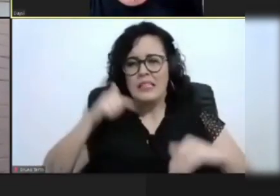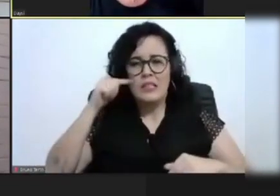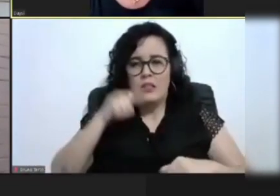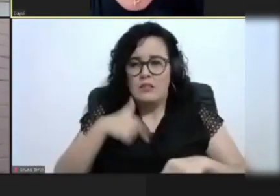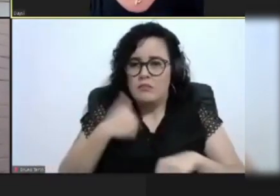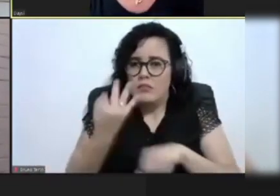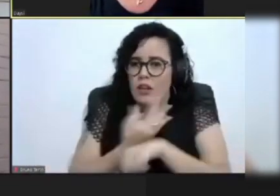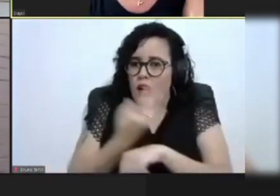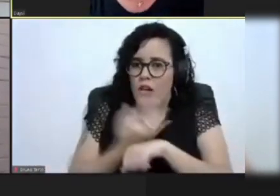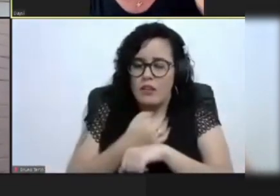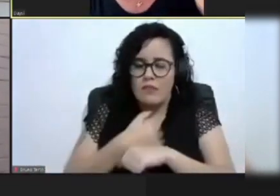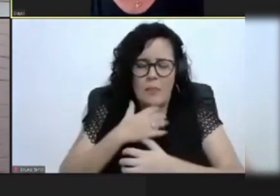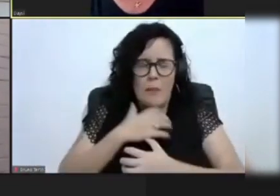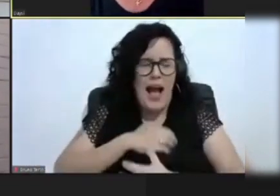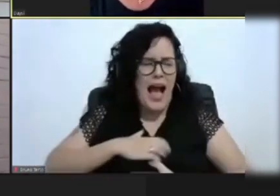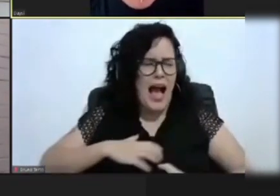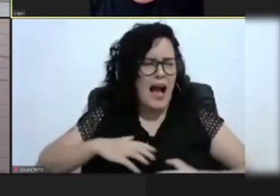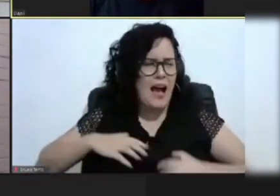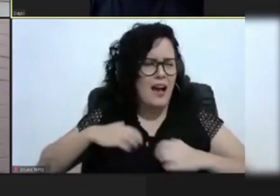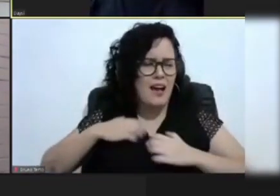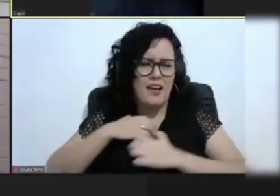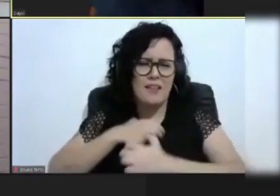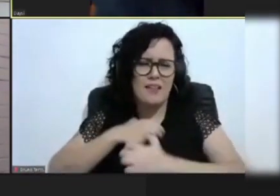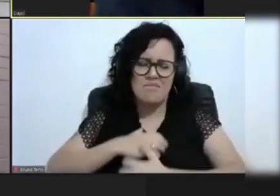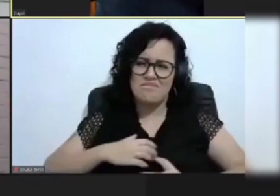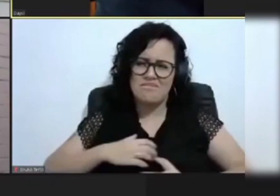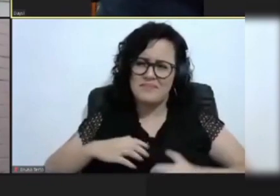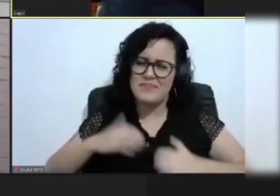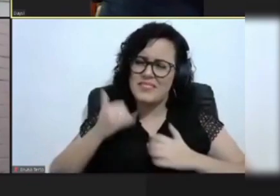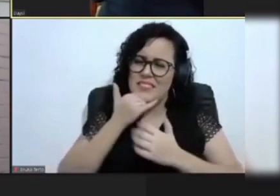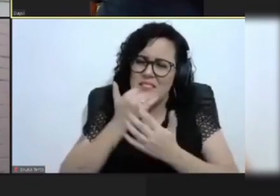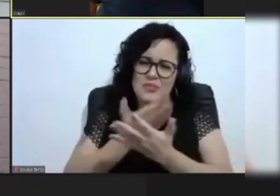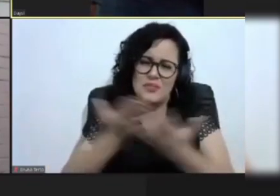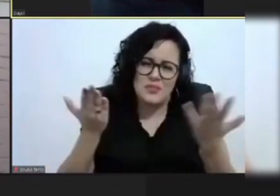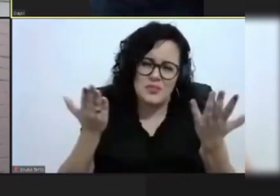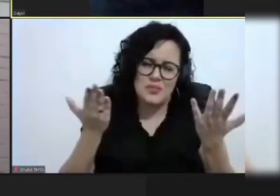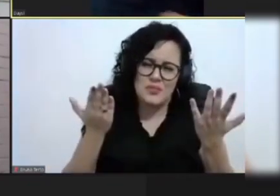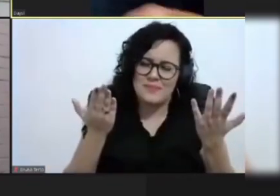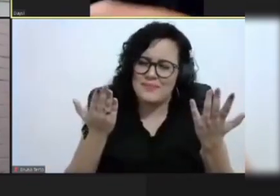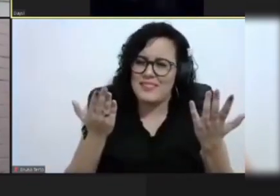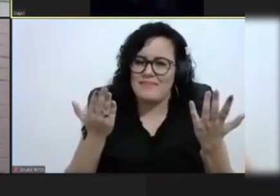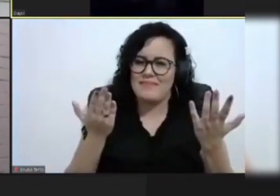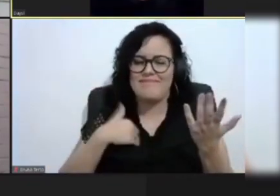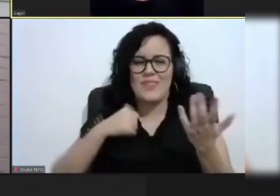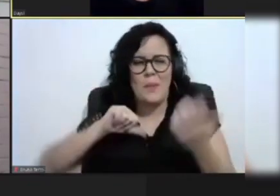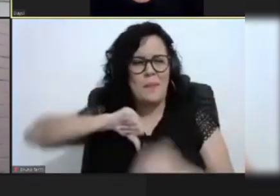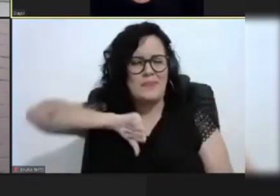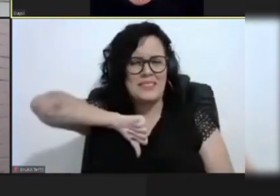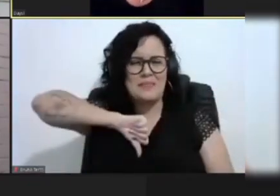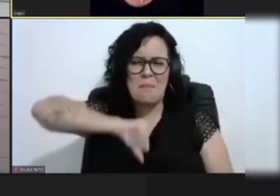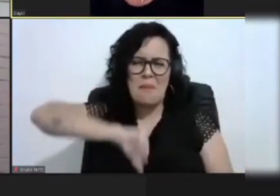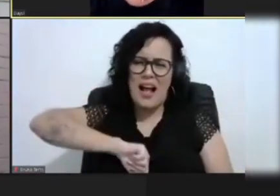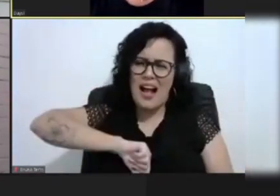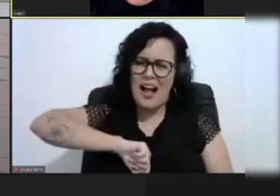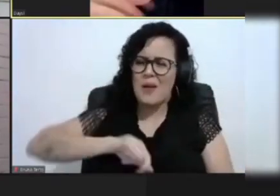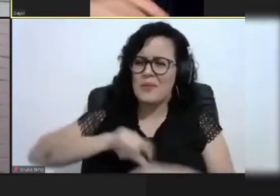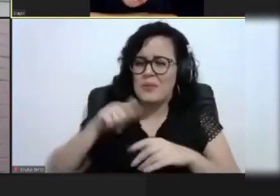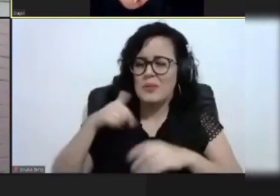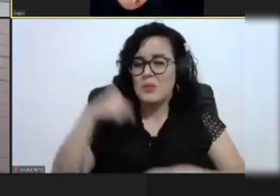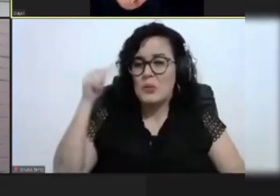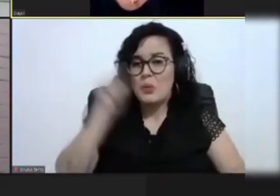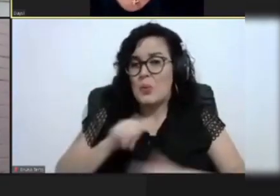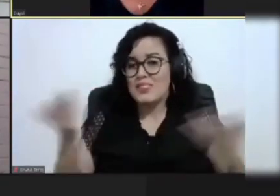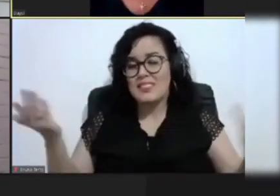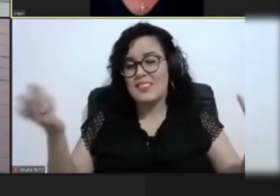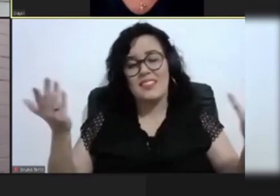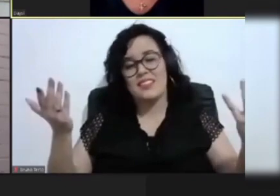Eu peço desculpas, eu faço análise, eu sou super analisada, Mas eu não consigo, porque quando eu falo assim,